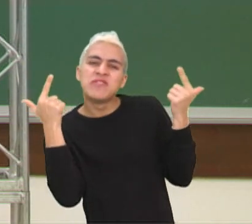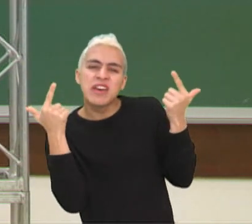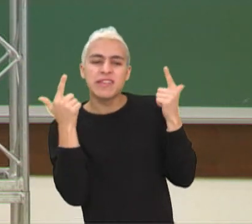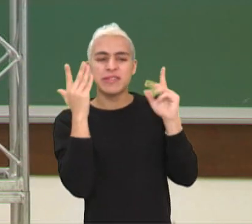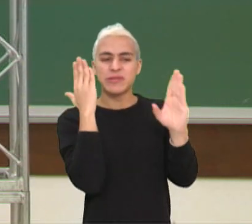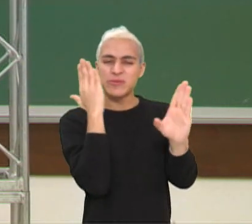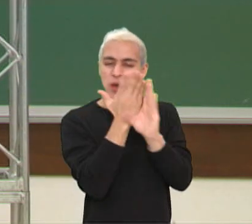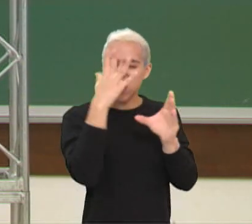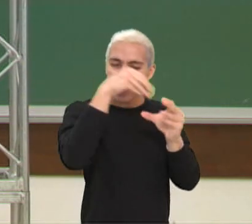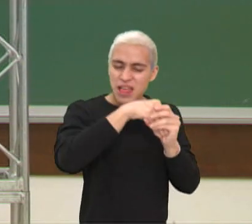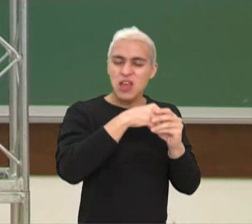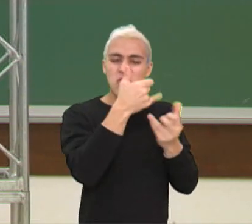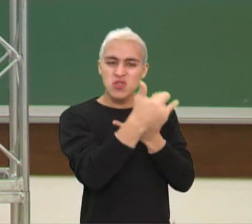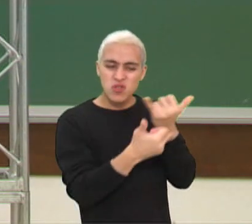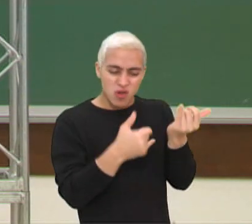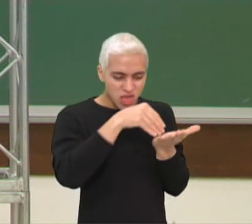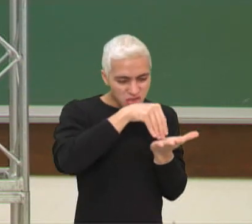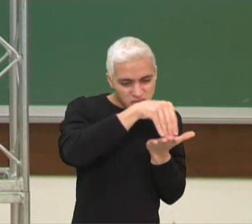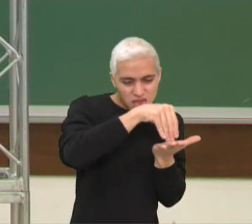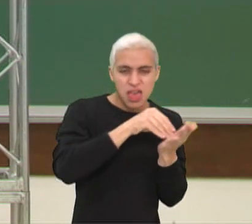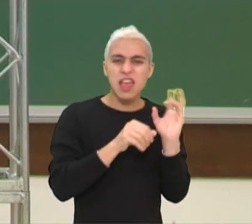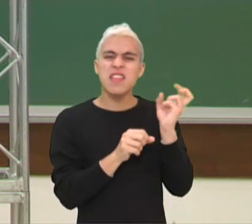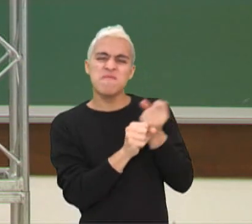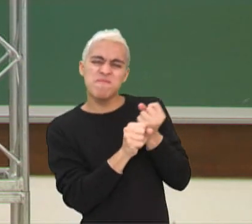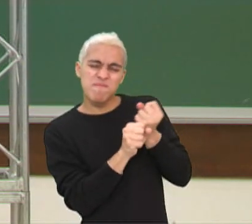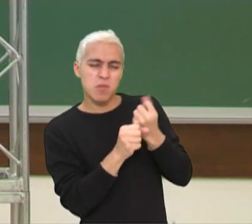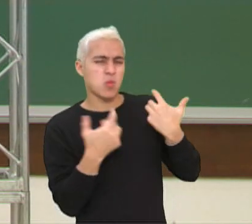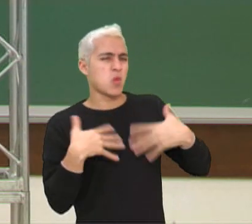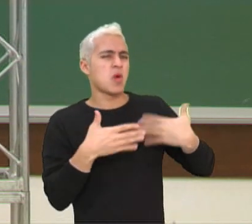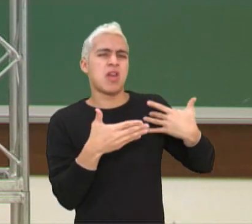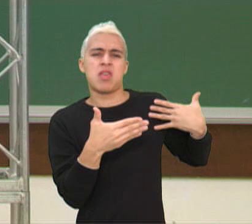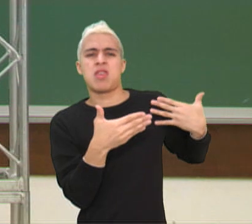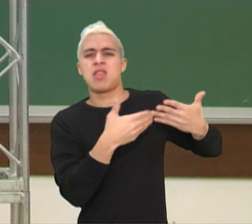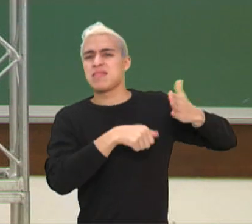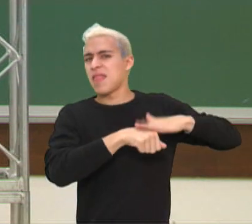jogo tabuleiro. Então, 5 mil anos é muito tempo, A gente não tem nem noção